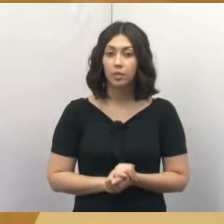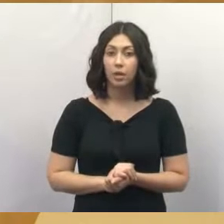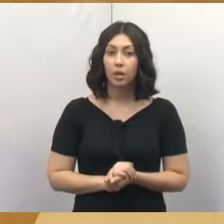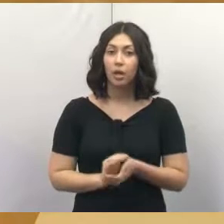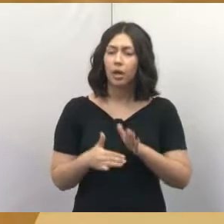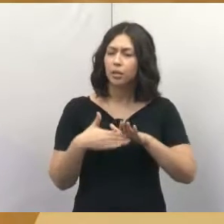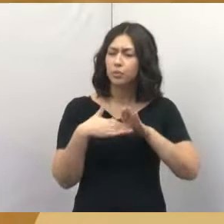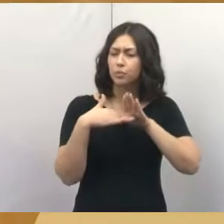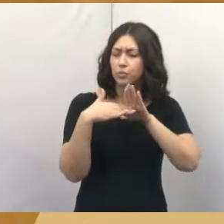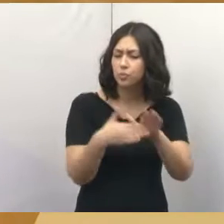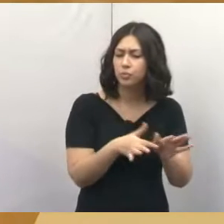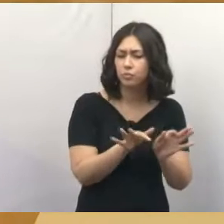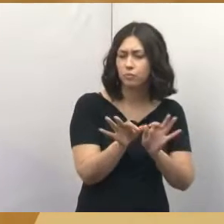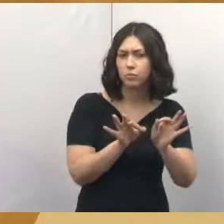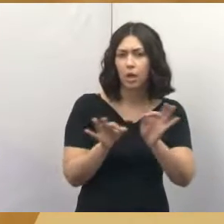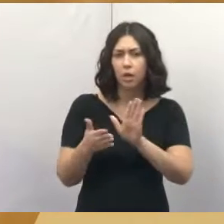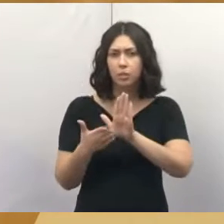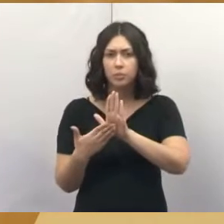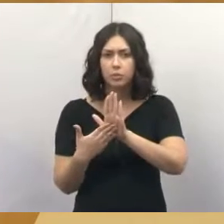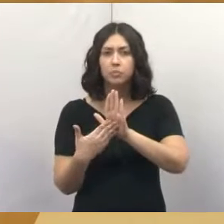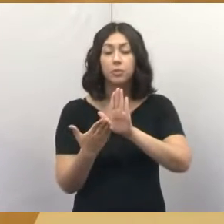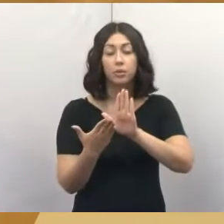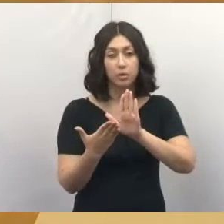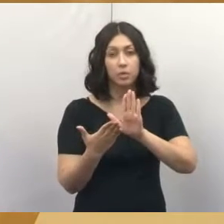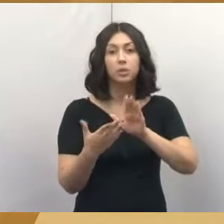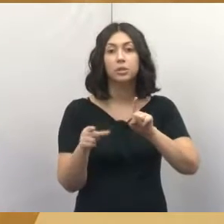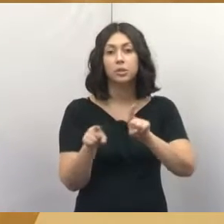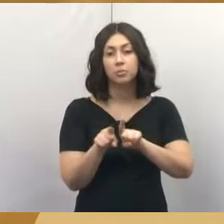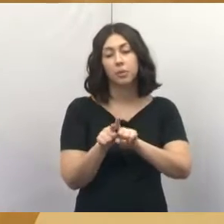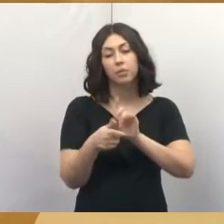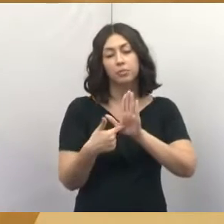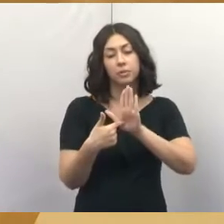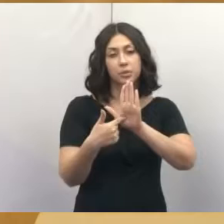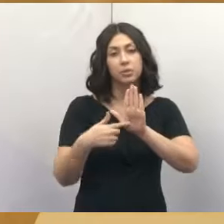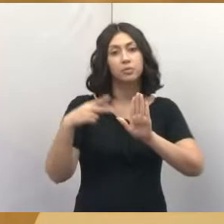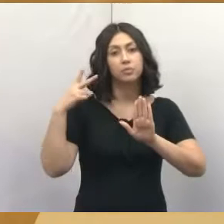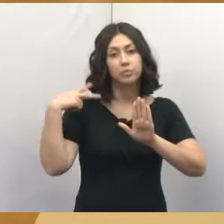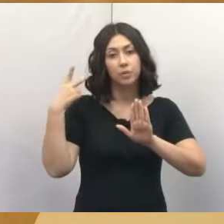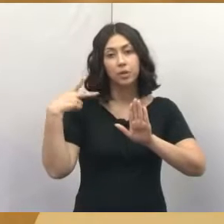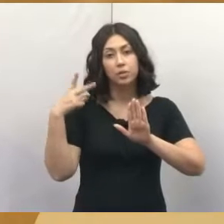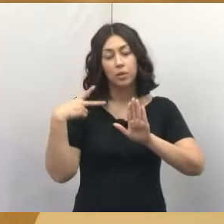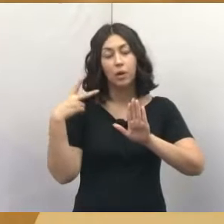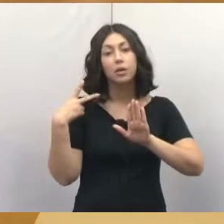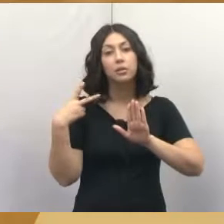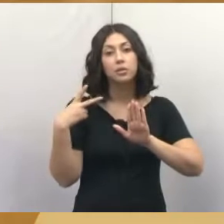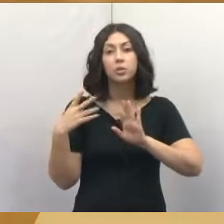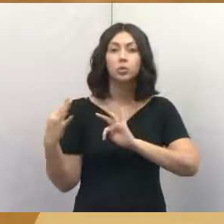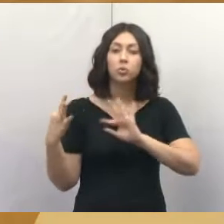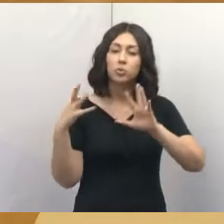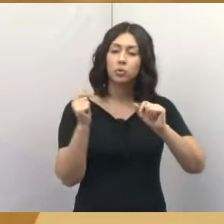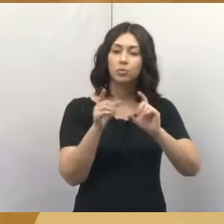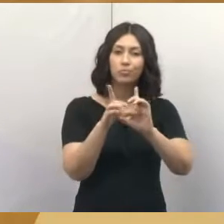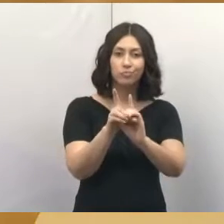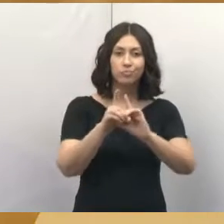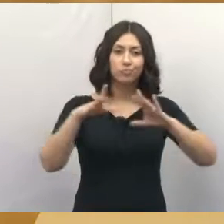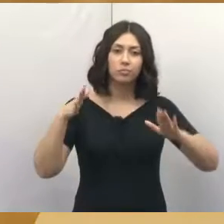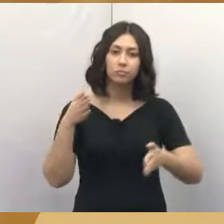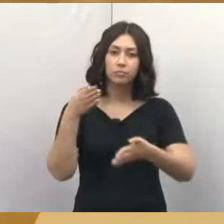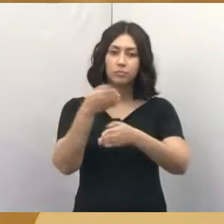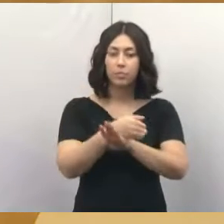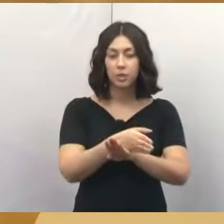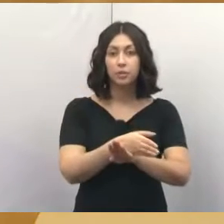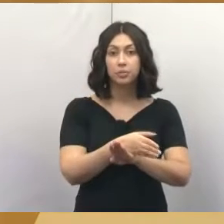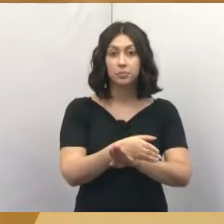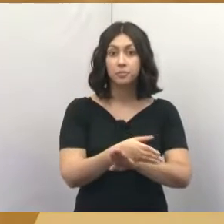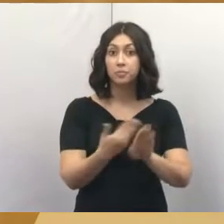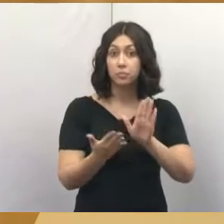a tramitação das proposições apresentadas pelos vereadores e garanta a participação democrática de todos. A